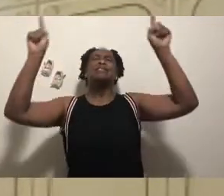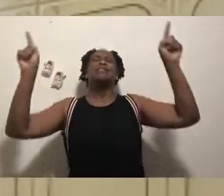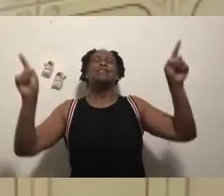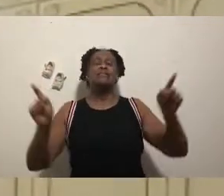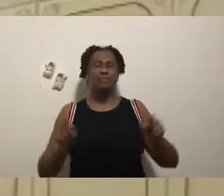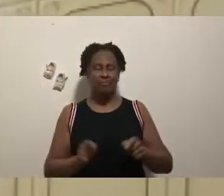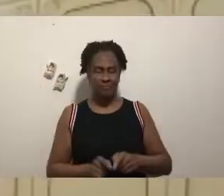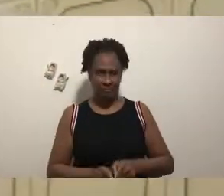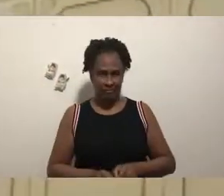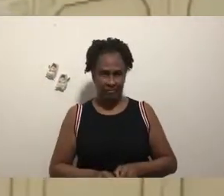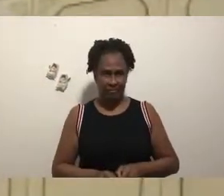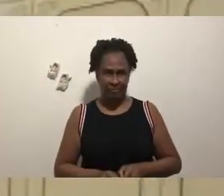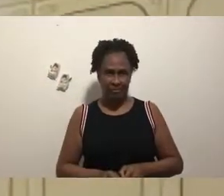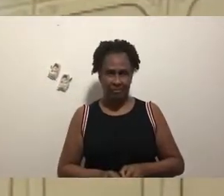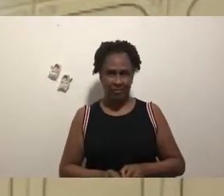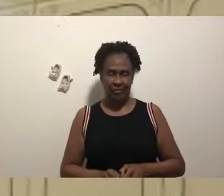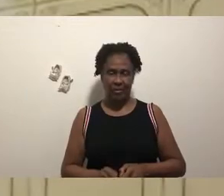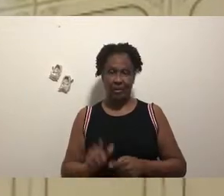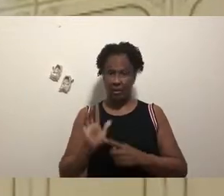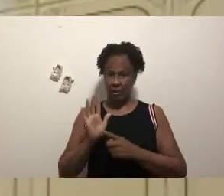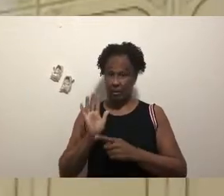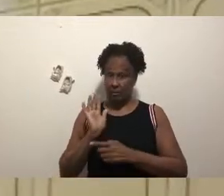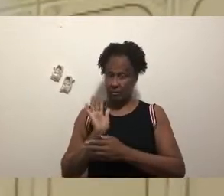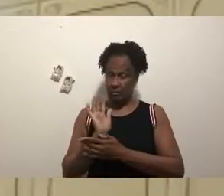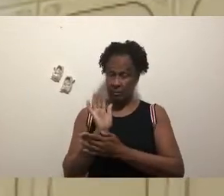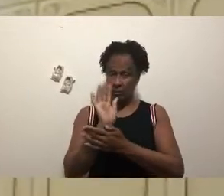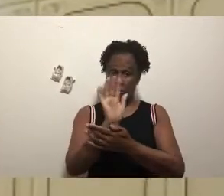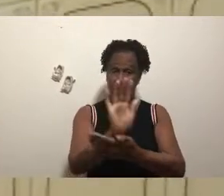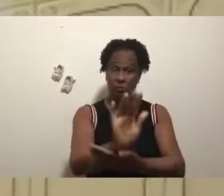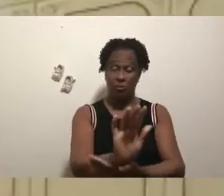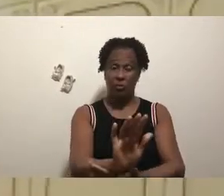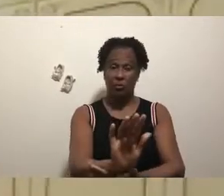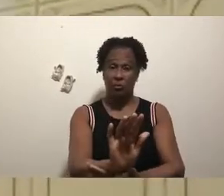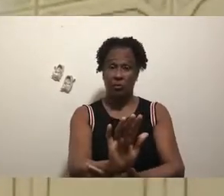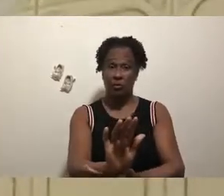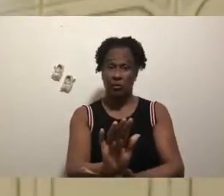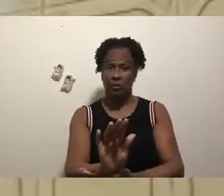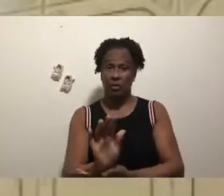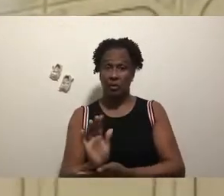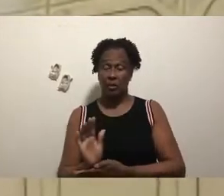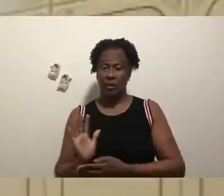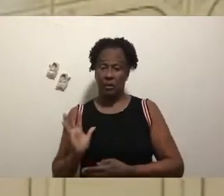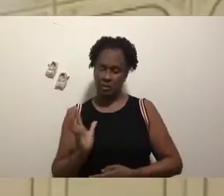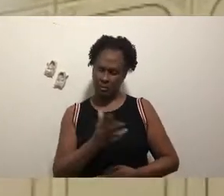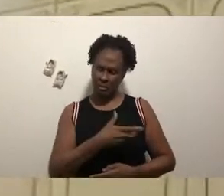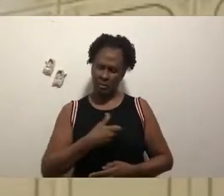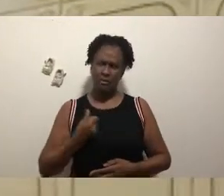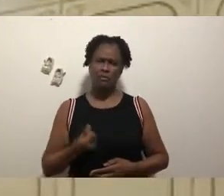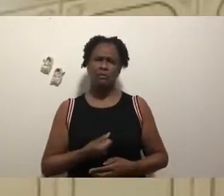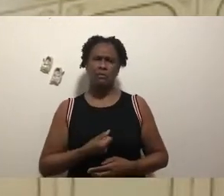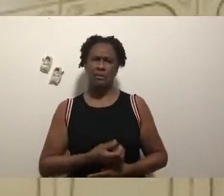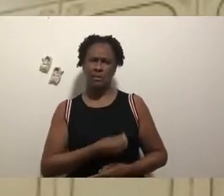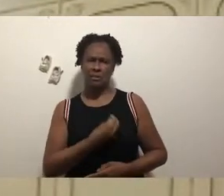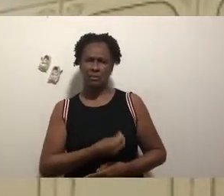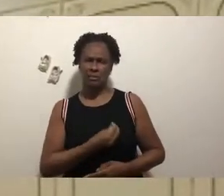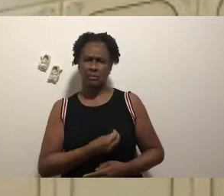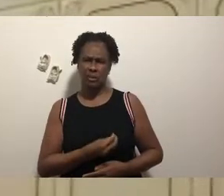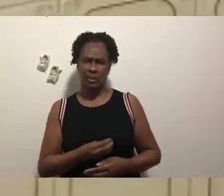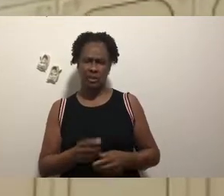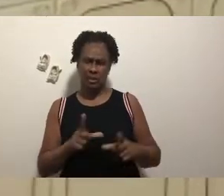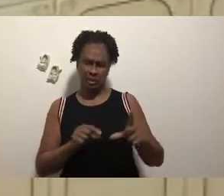Ajude, então, a salvar a vida da estrela do mar que está perto de você.